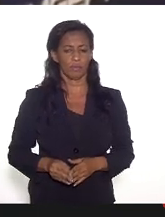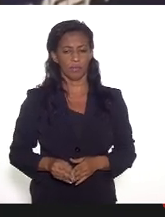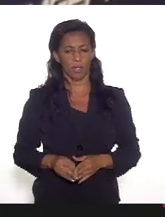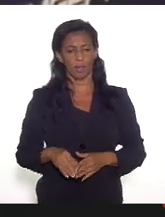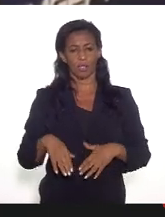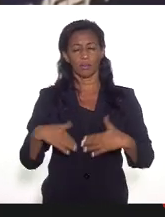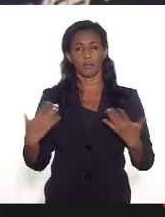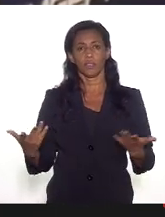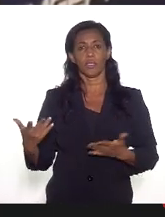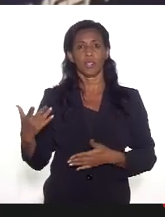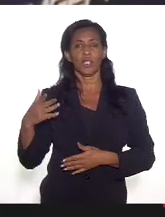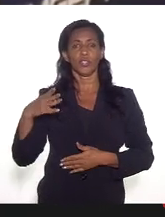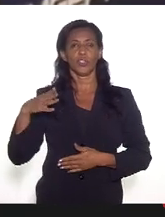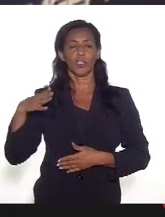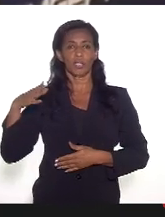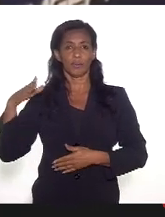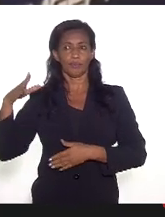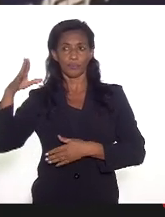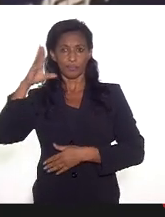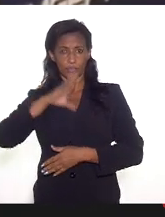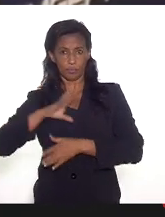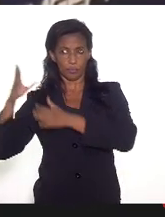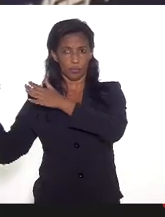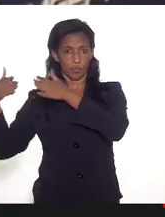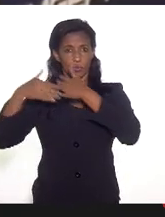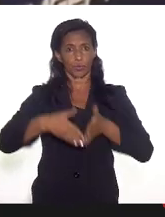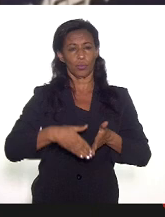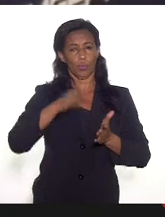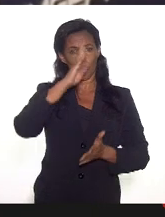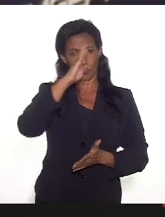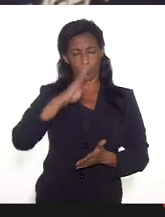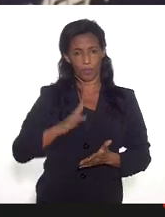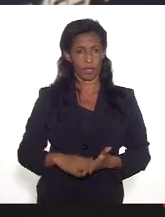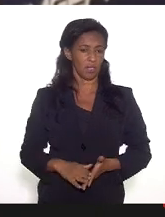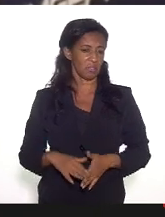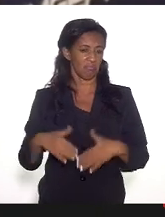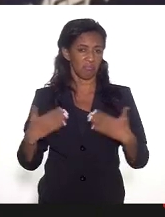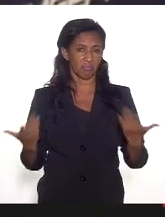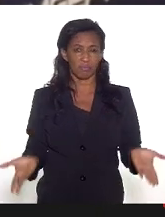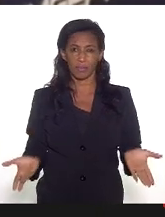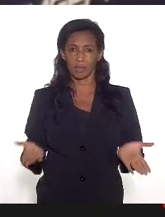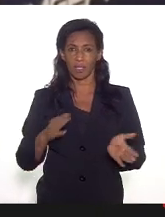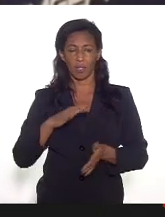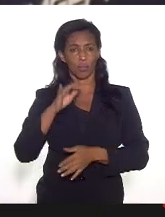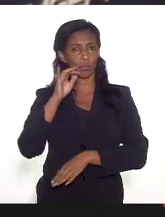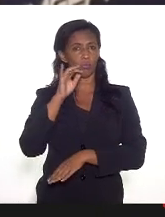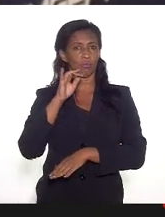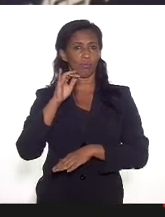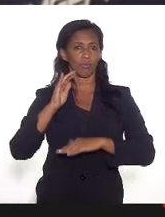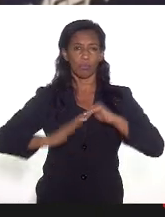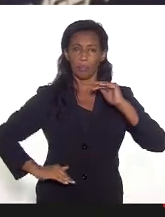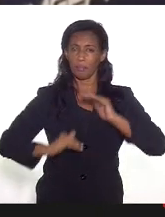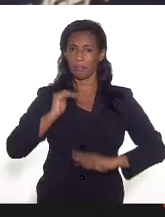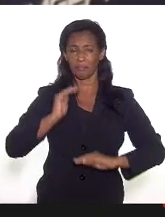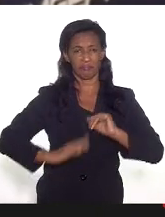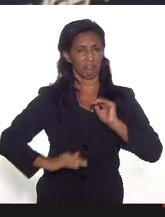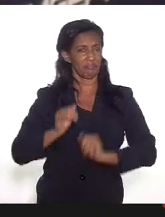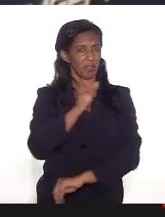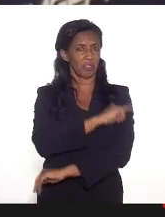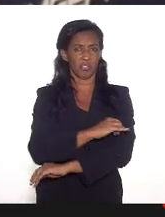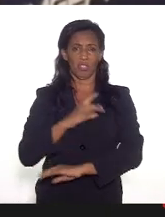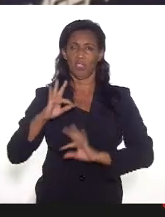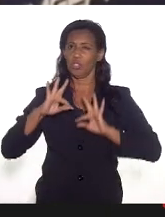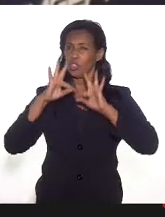o Reino de Portugal se transferiu para o Brasil, né? Então, o Rio de Janeiro tem total capacidade